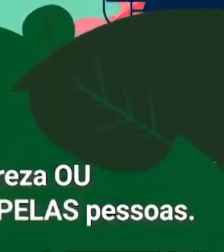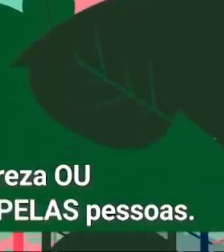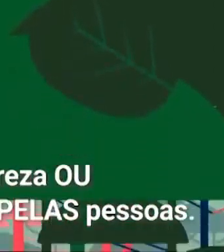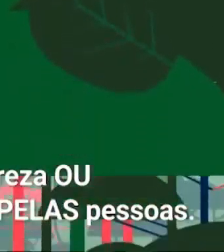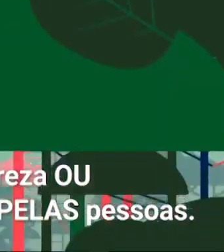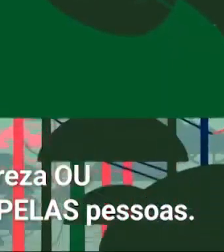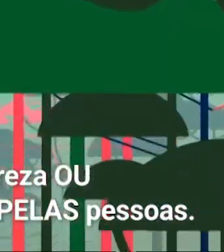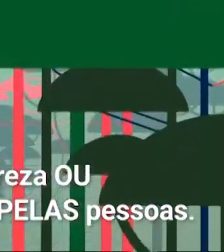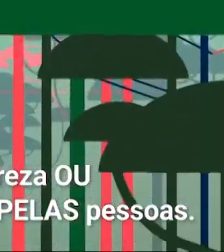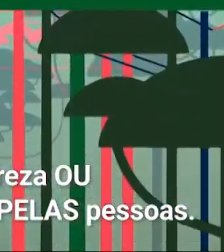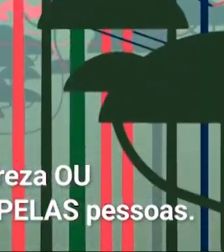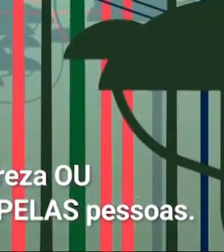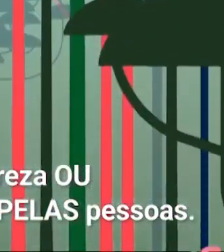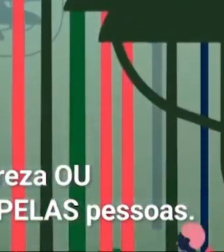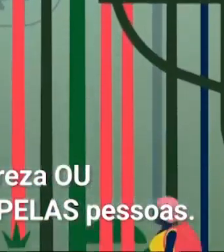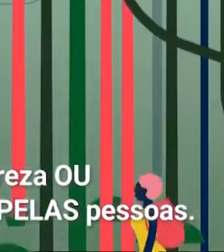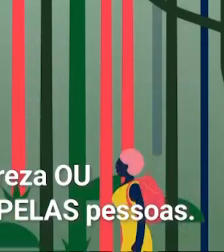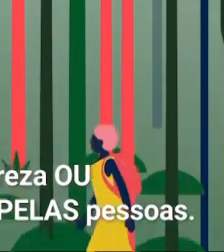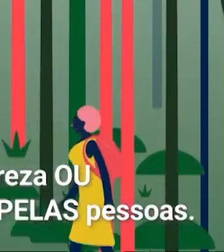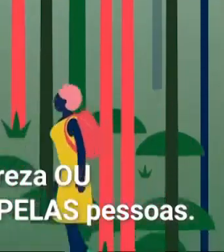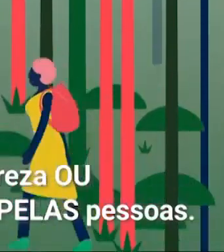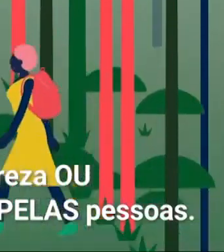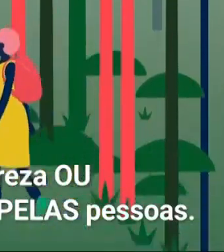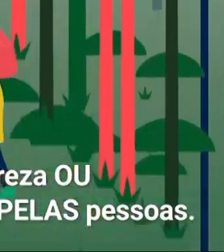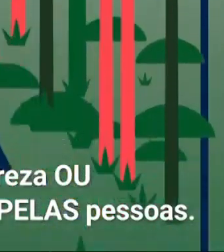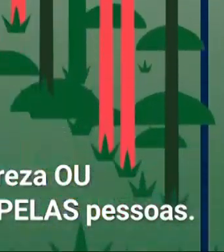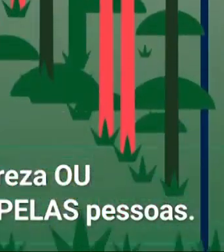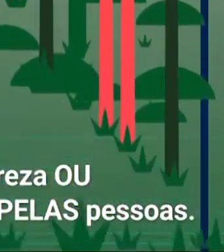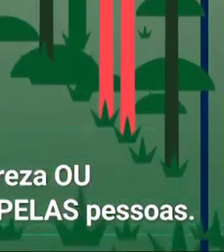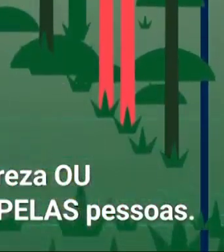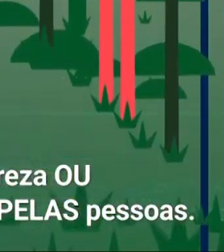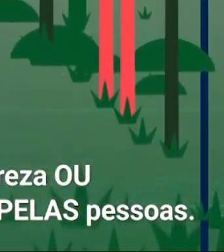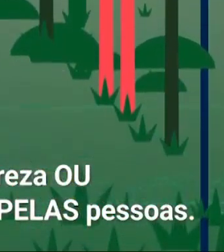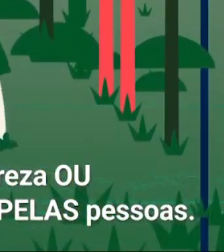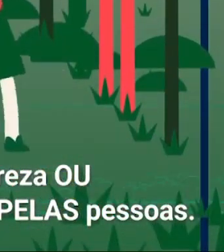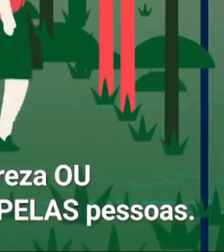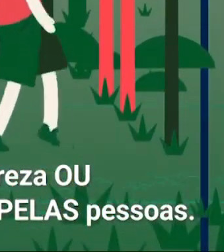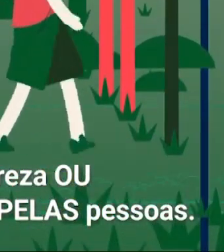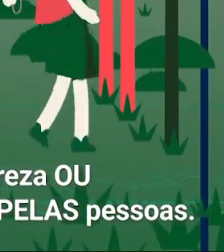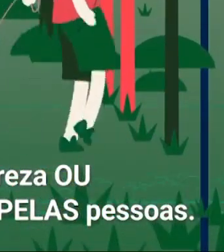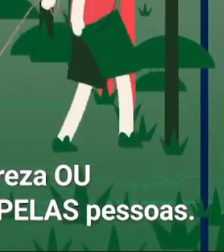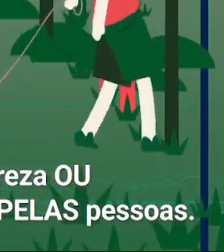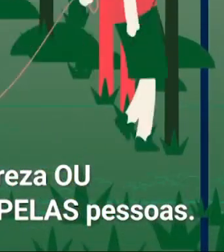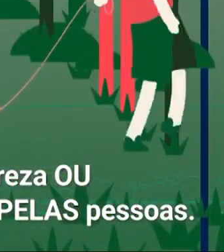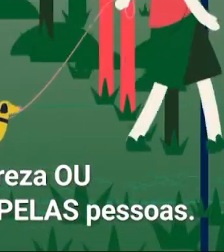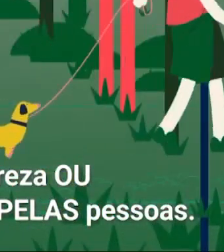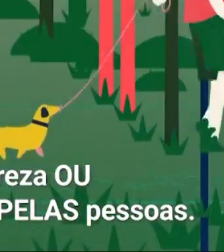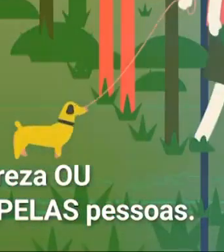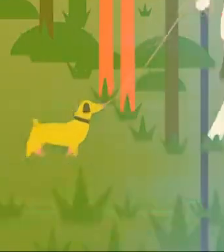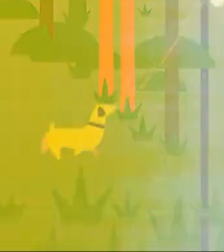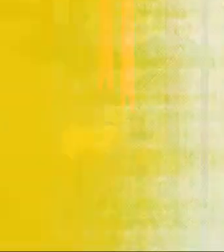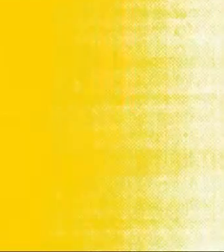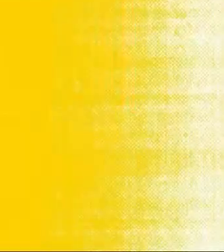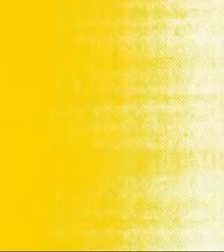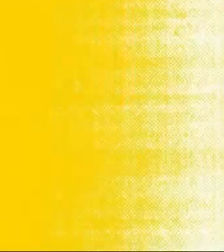lose. Today, there's no need to choose between nature or people. Now, it's nature for people.